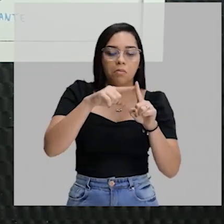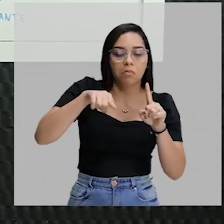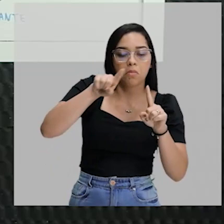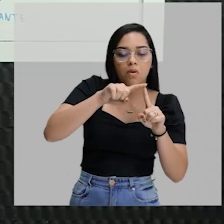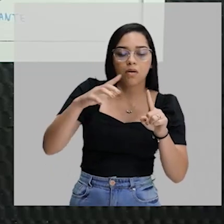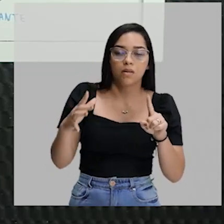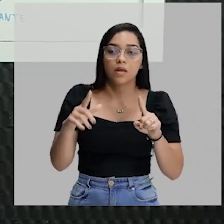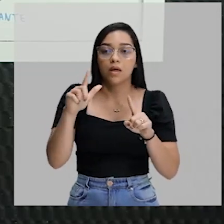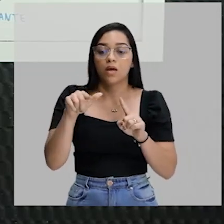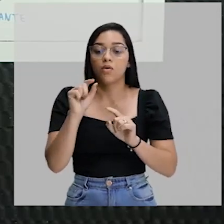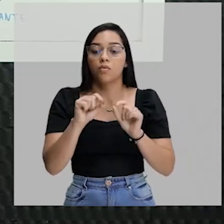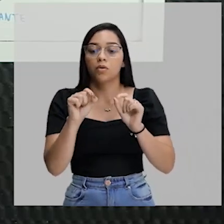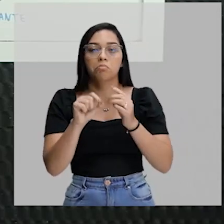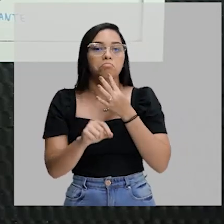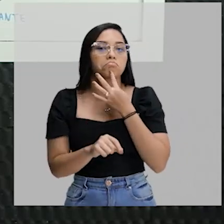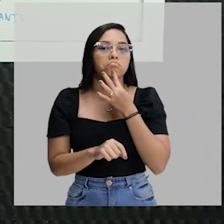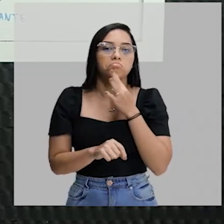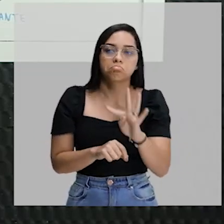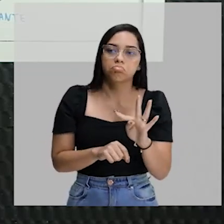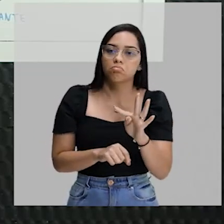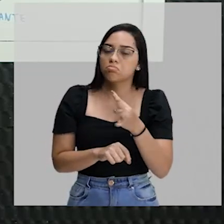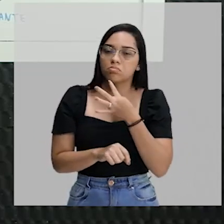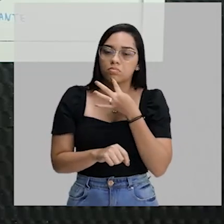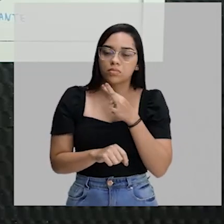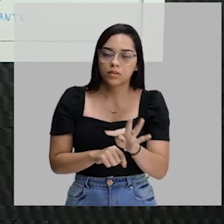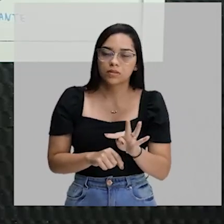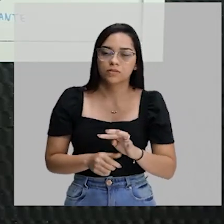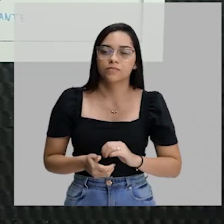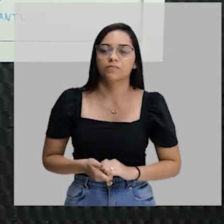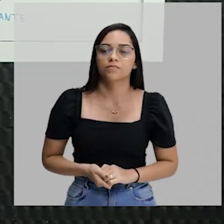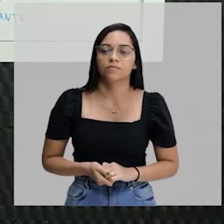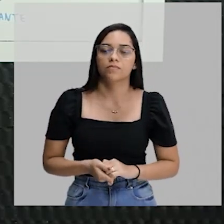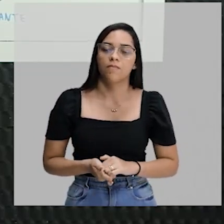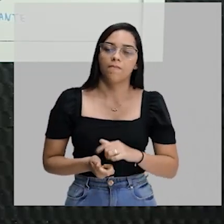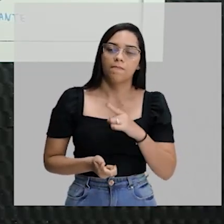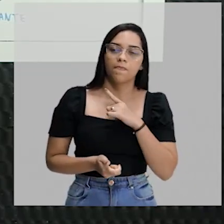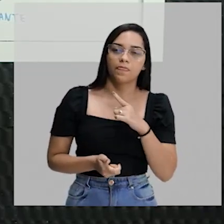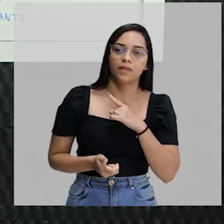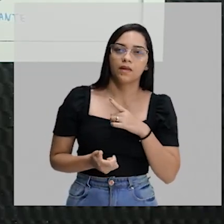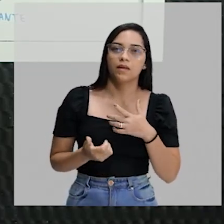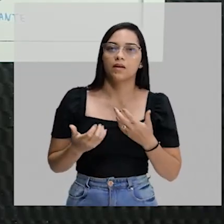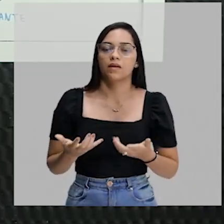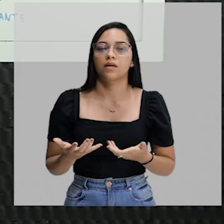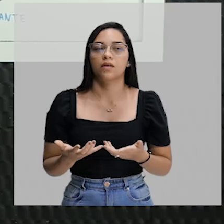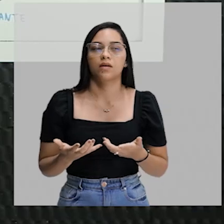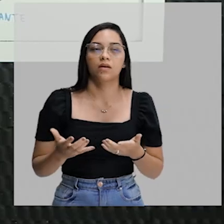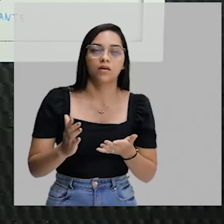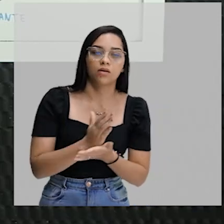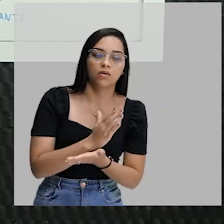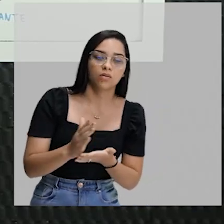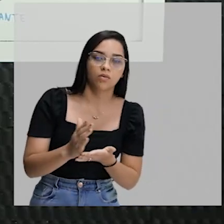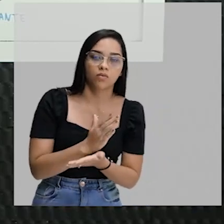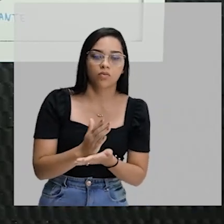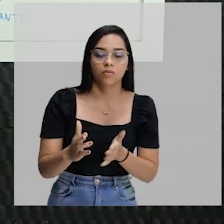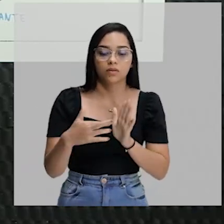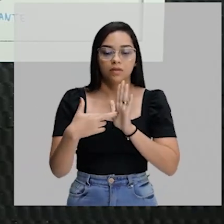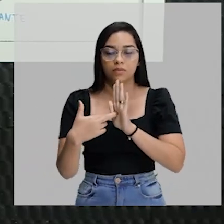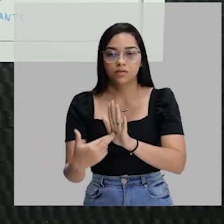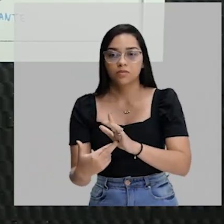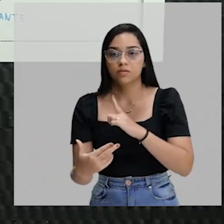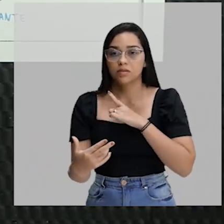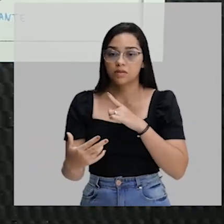bolinha, é um indivíduo que não tem um sexo conhecido. Tá? Você vai ter ali, geralmente, algumas representações